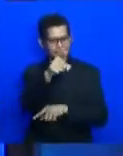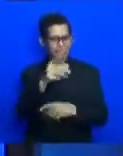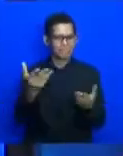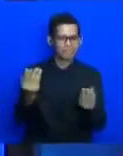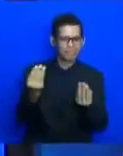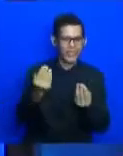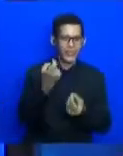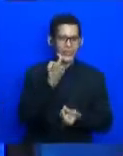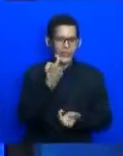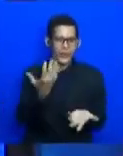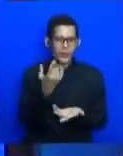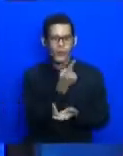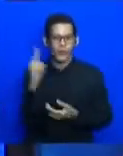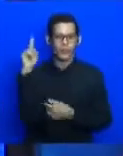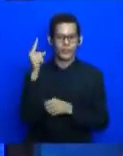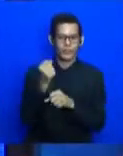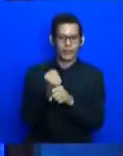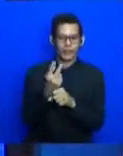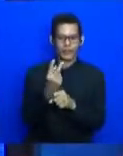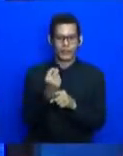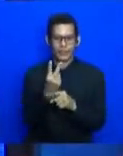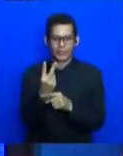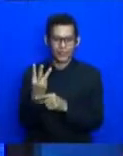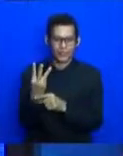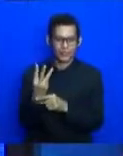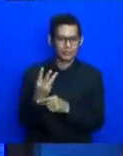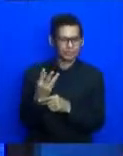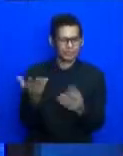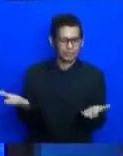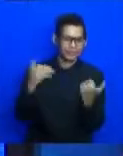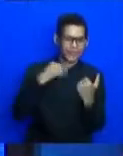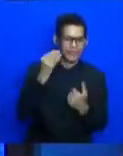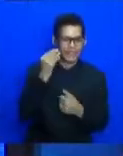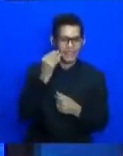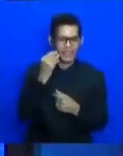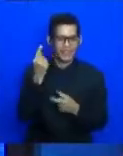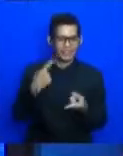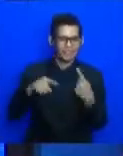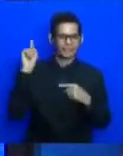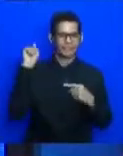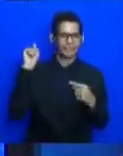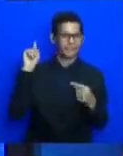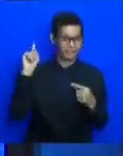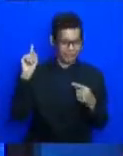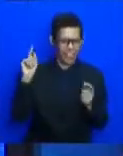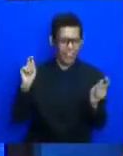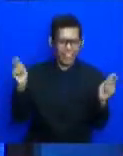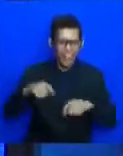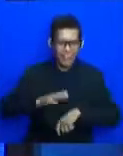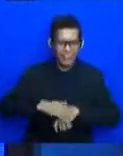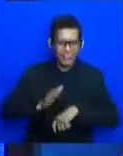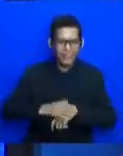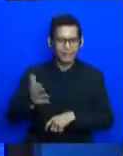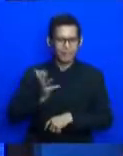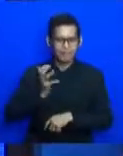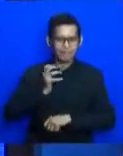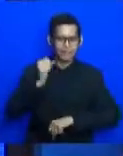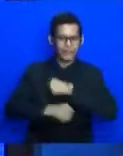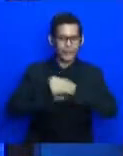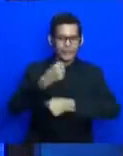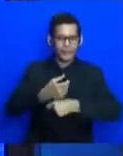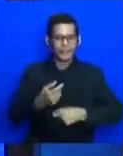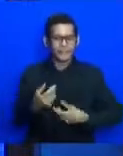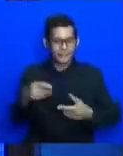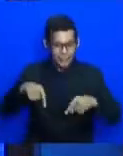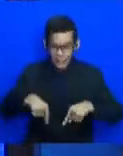sua última sexta-feira do ano? Vamos fechar com chave de ouro? Sim! Seguinte, será que dá tempo de ficar rico ainda em